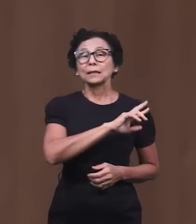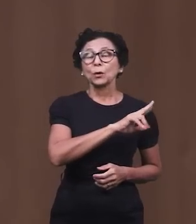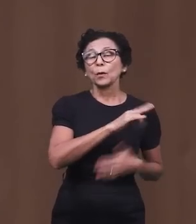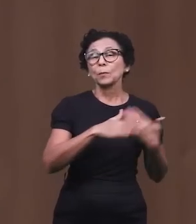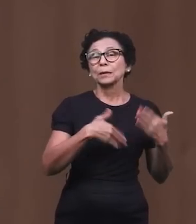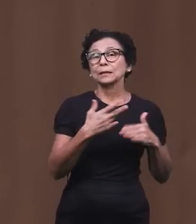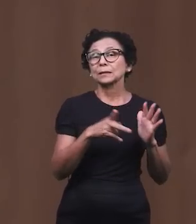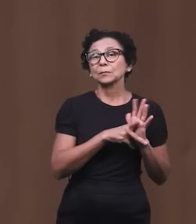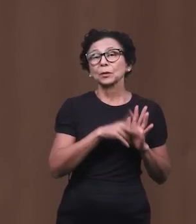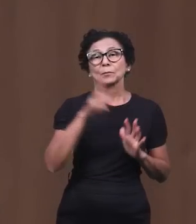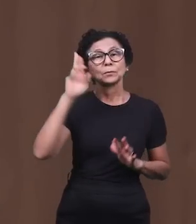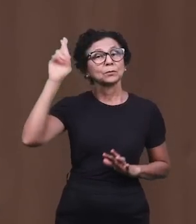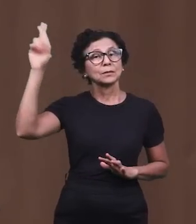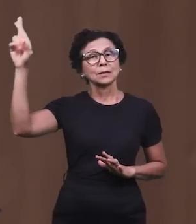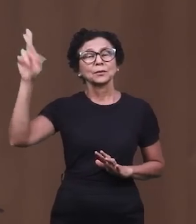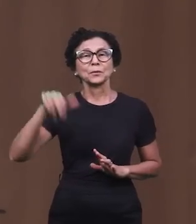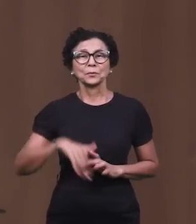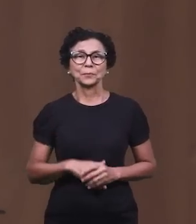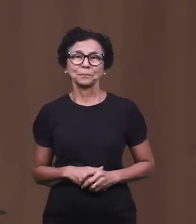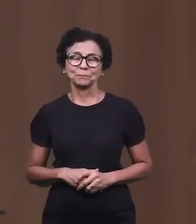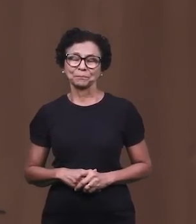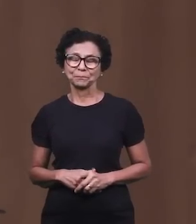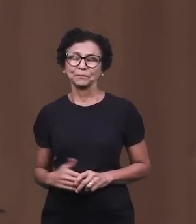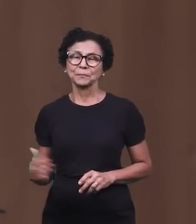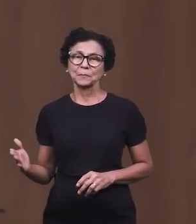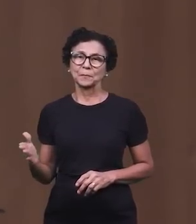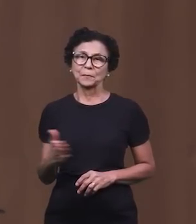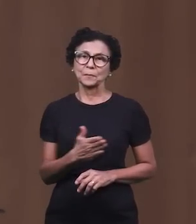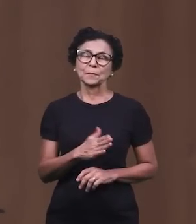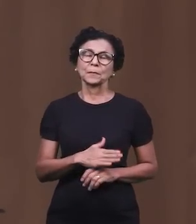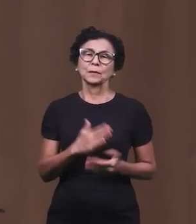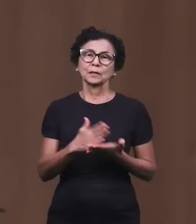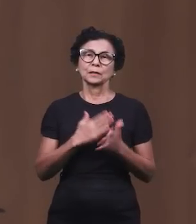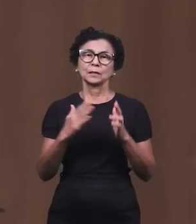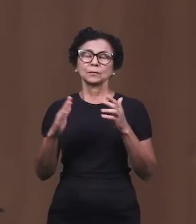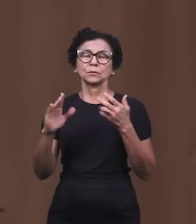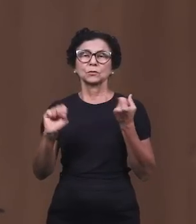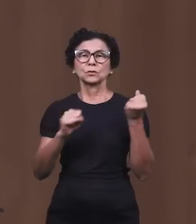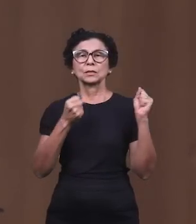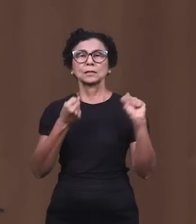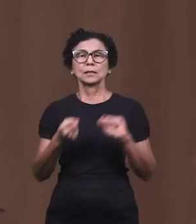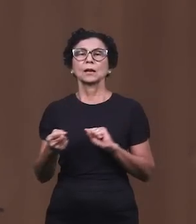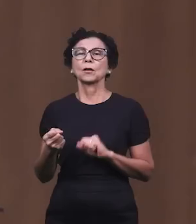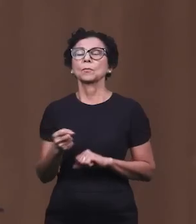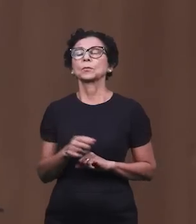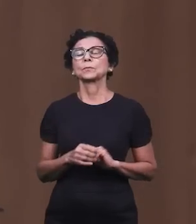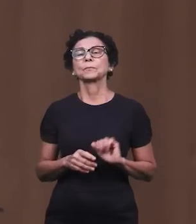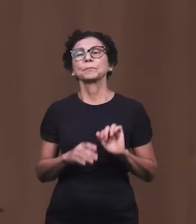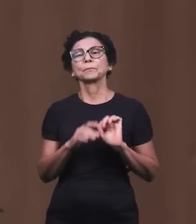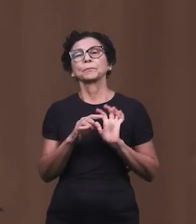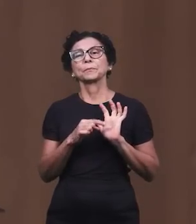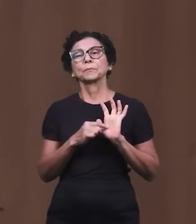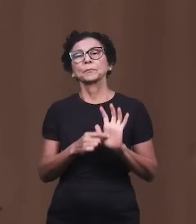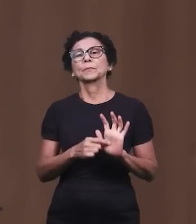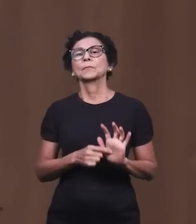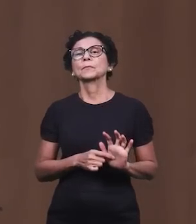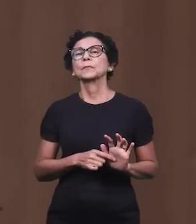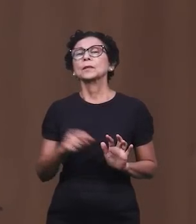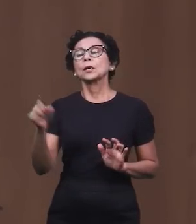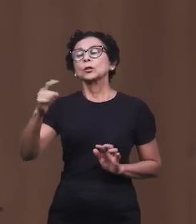um salmo que diz assim: cantem e alegrem-se os que amam a minha